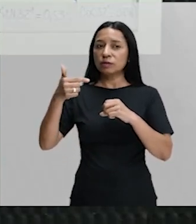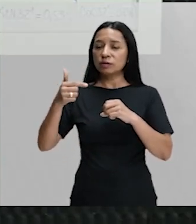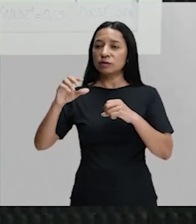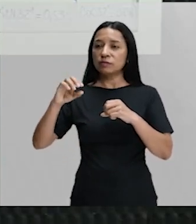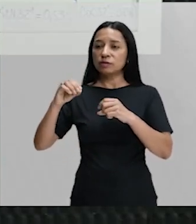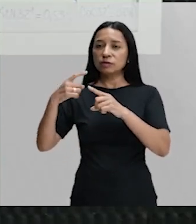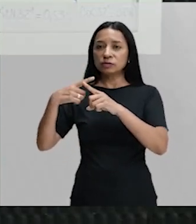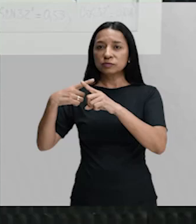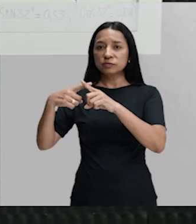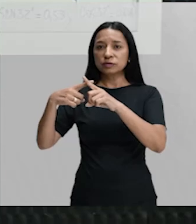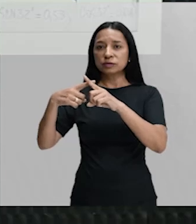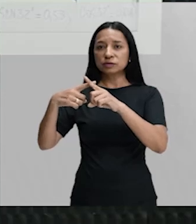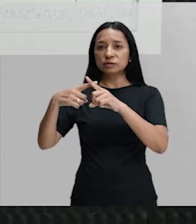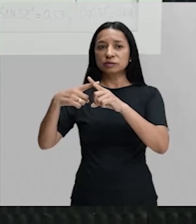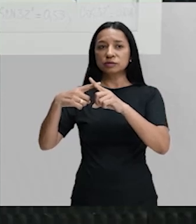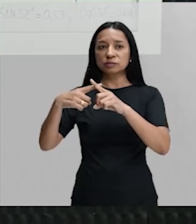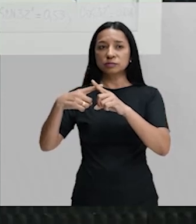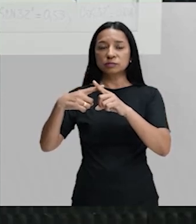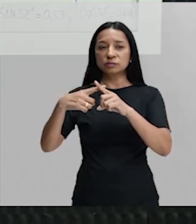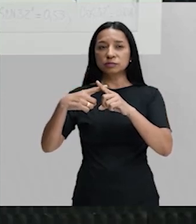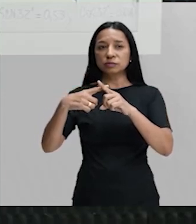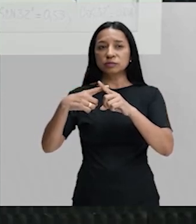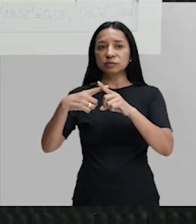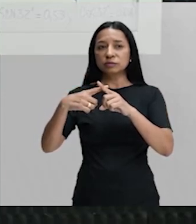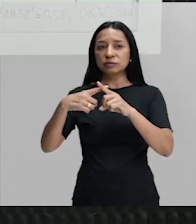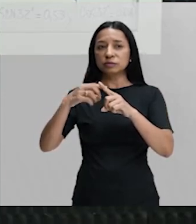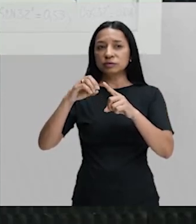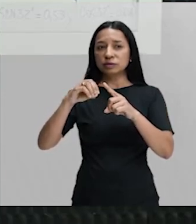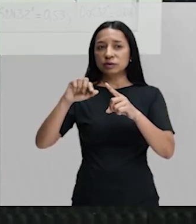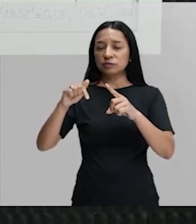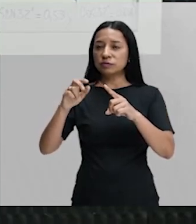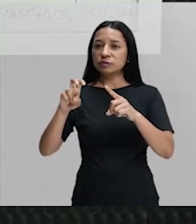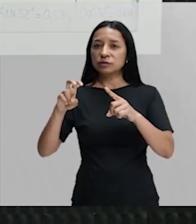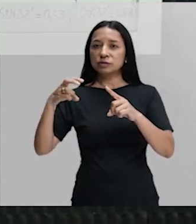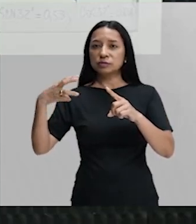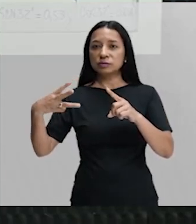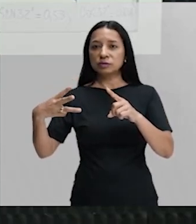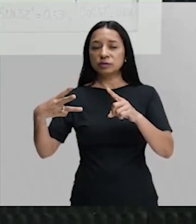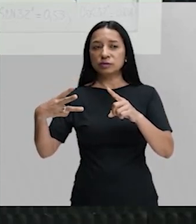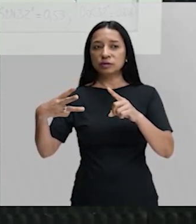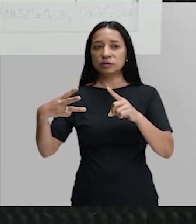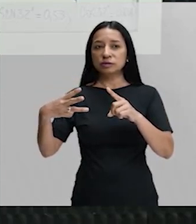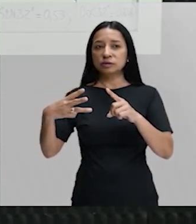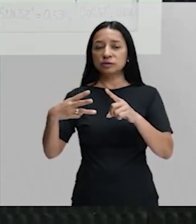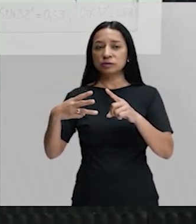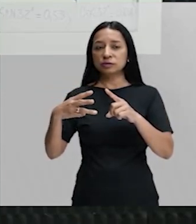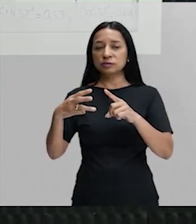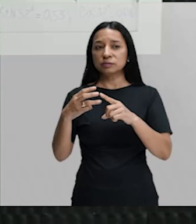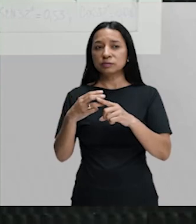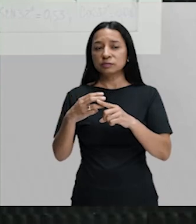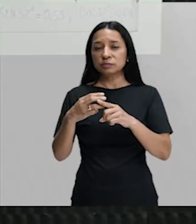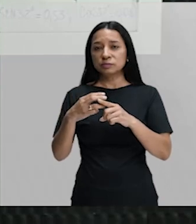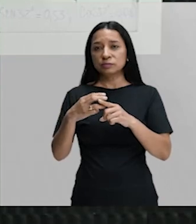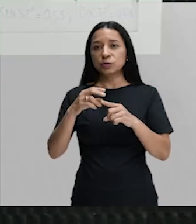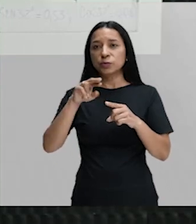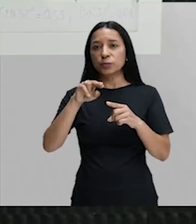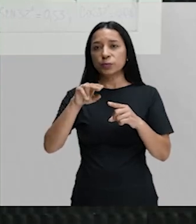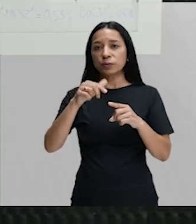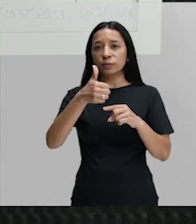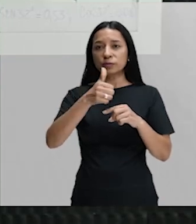multiplicado por 0,53. Certo? Turminha, isso aqui vai dar